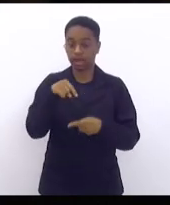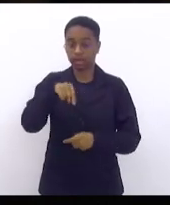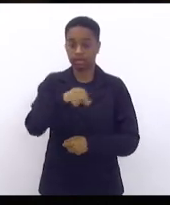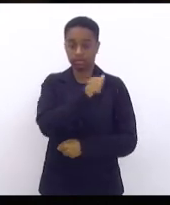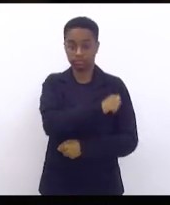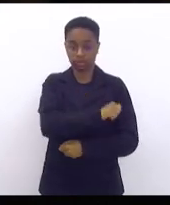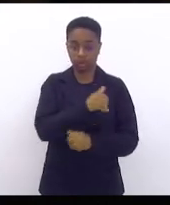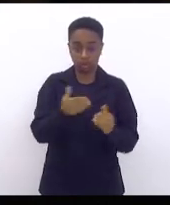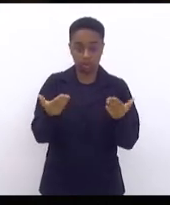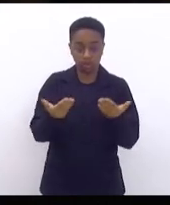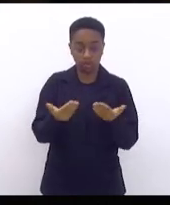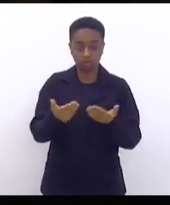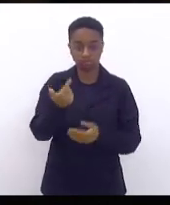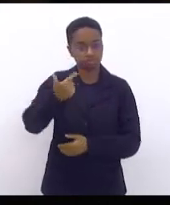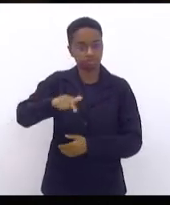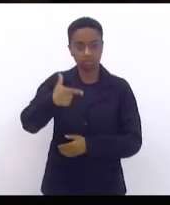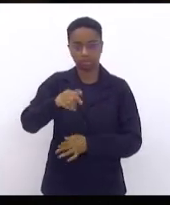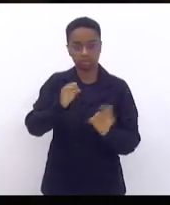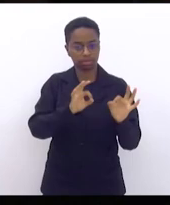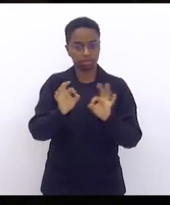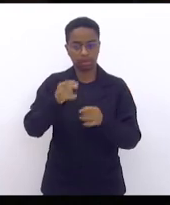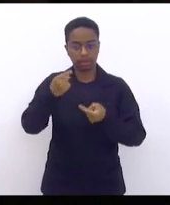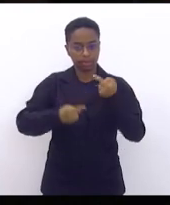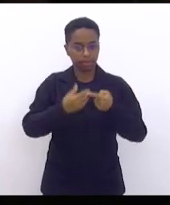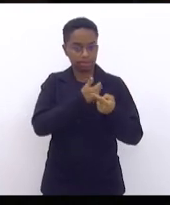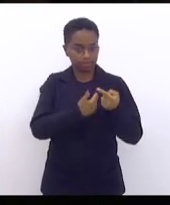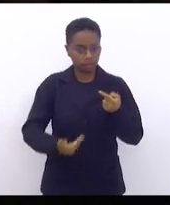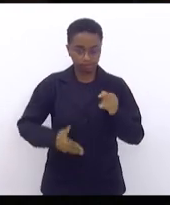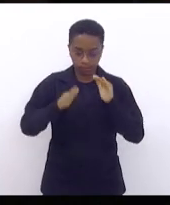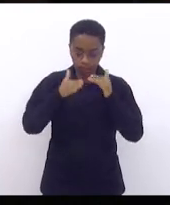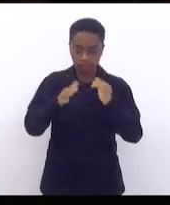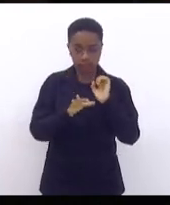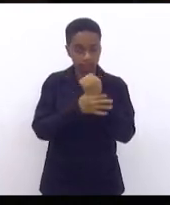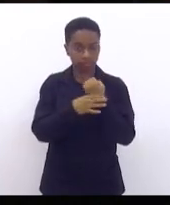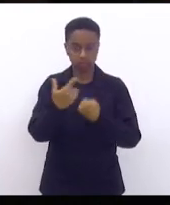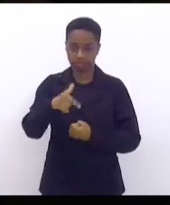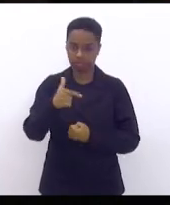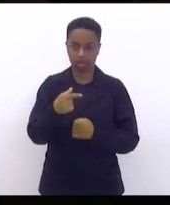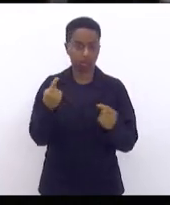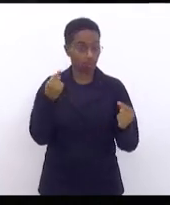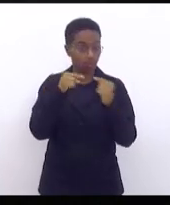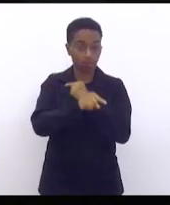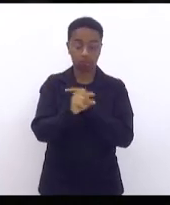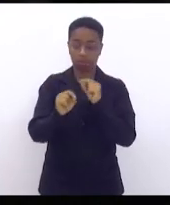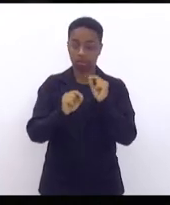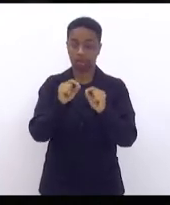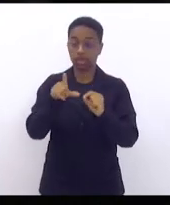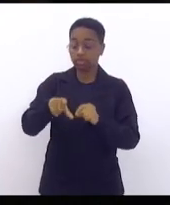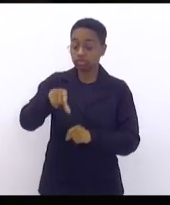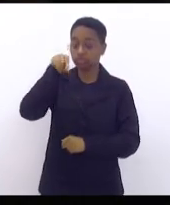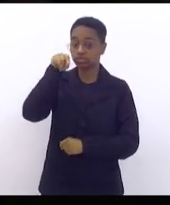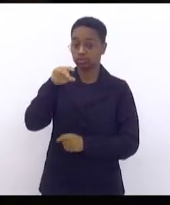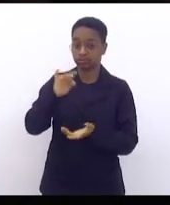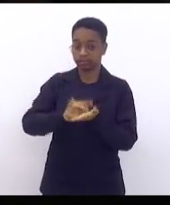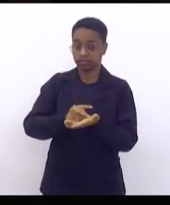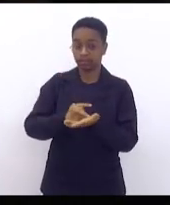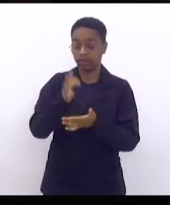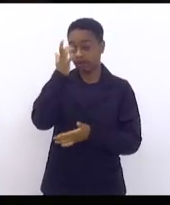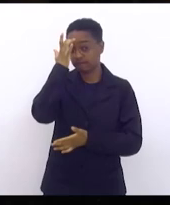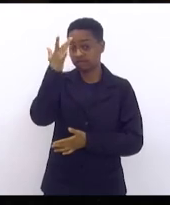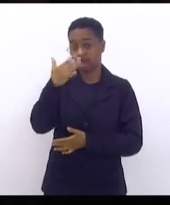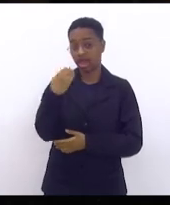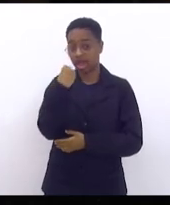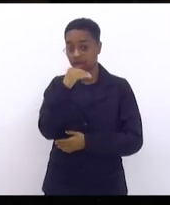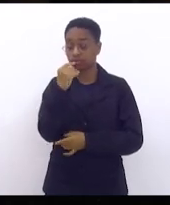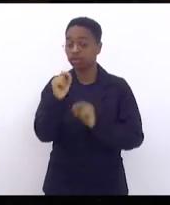Janeiro hoje não tem uma política pública de segurança. Pelo contrário, optou pelo mais fácil,